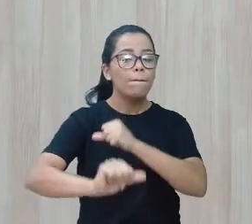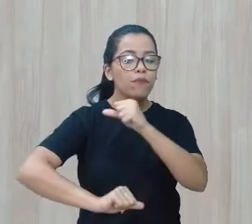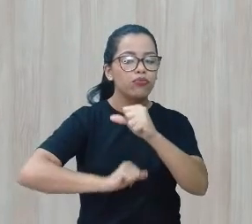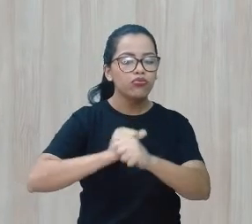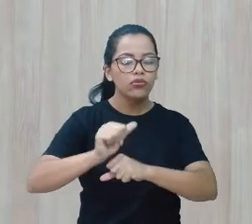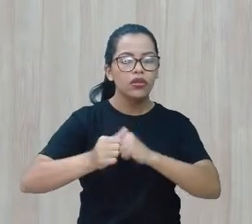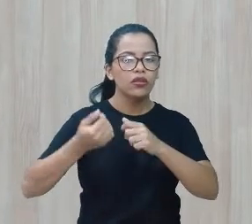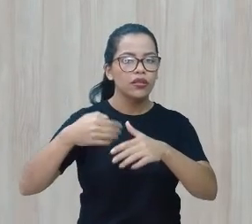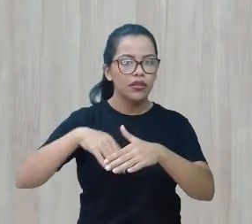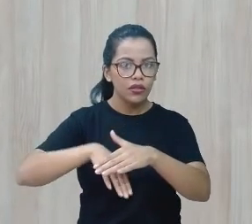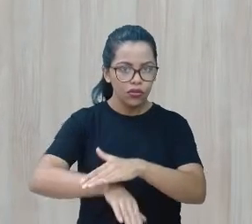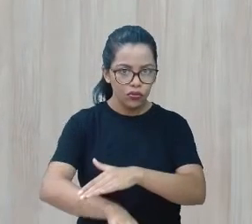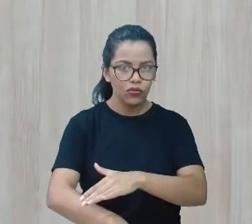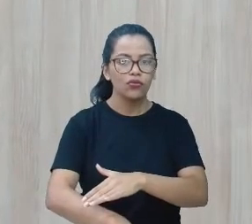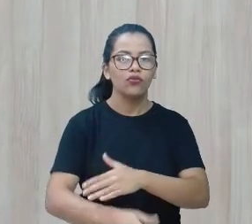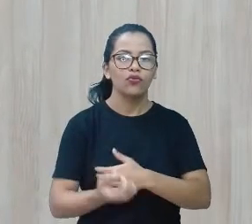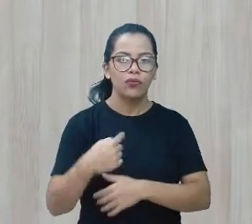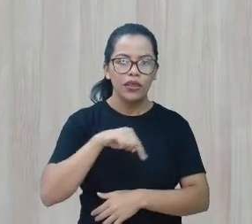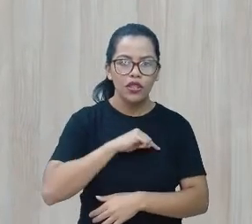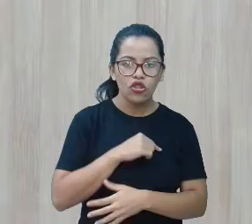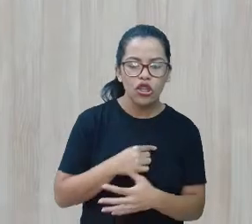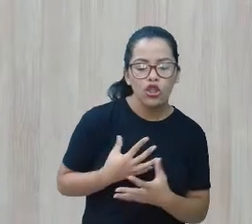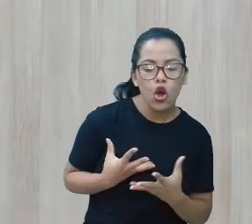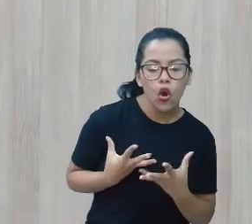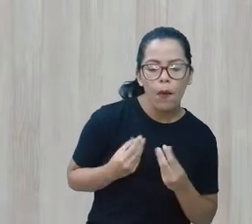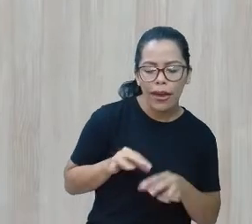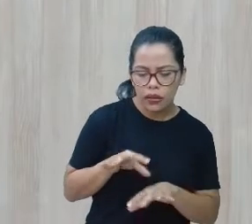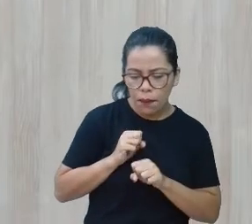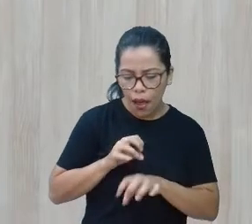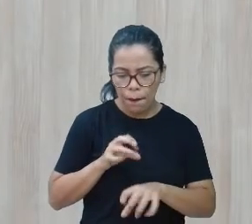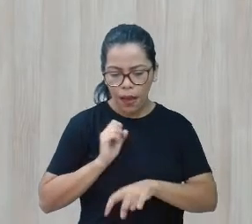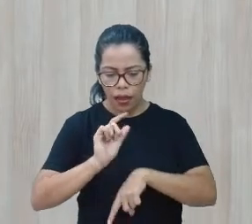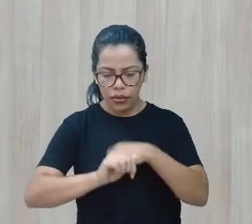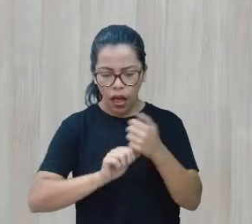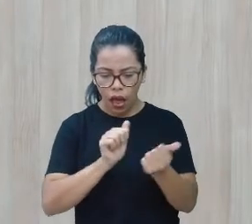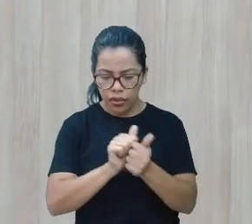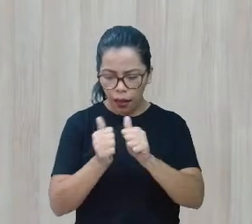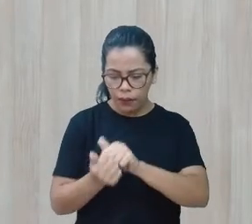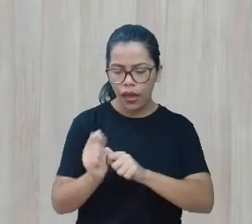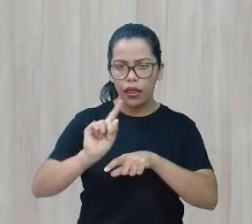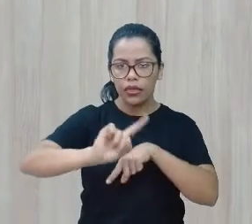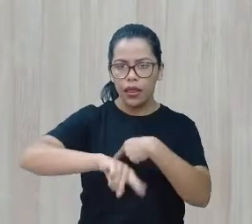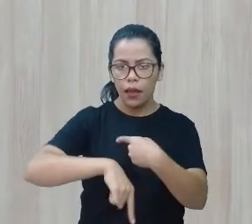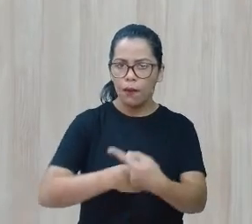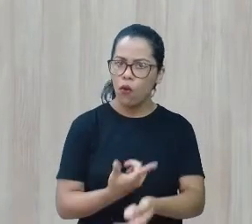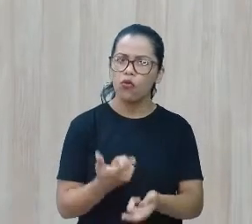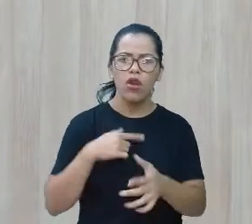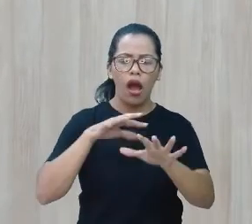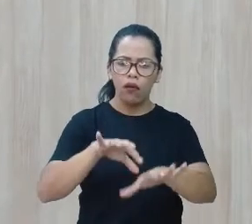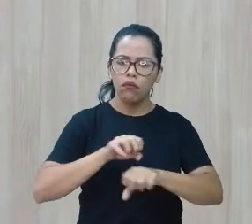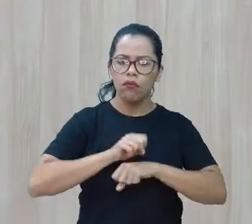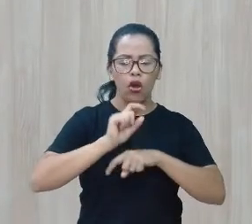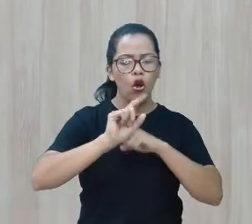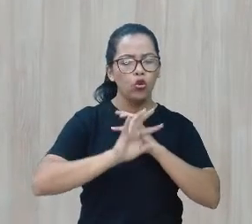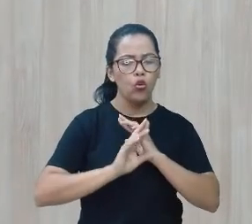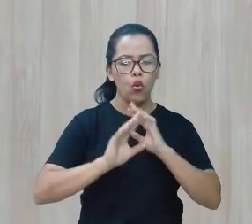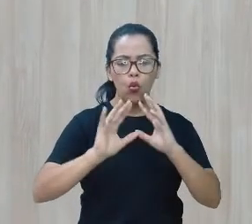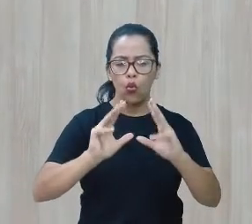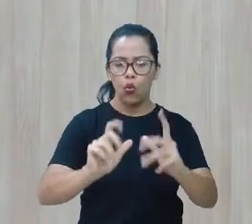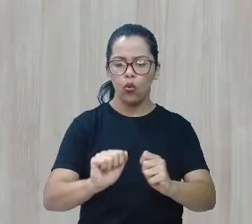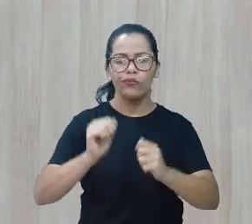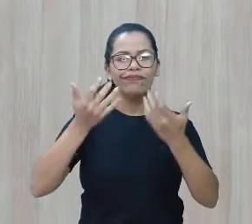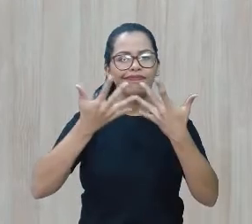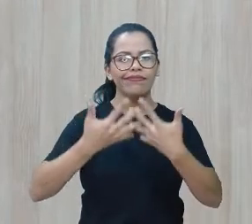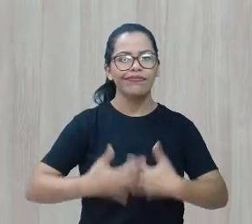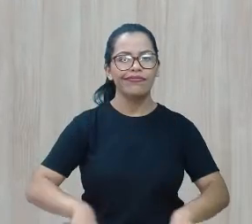esse tipo de desconforto e a gente vai começar a se acostumar e depois a humanidade toma aquilo como natural. Para você apertar um botão e a sua